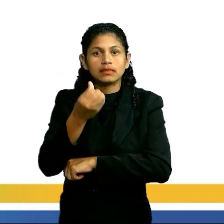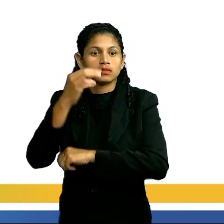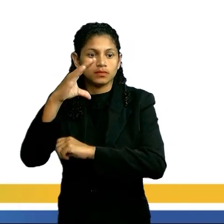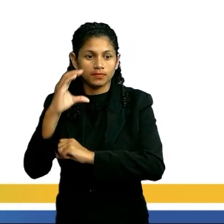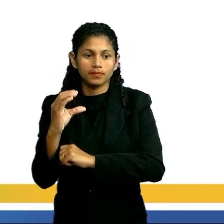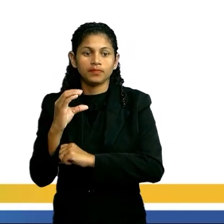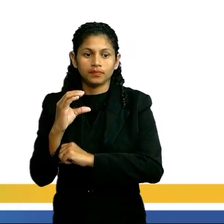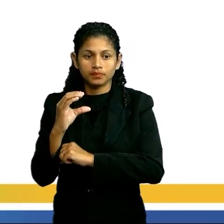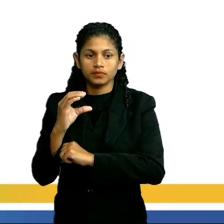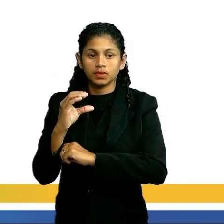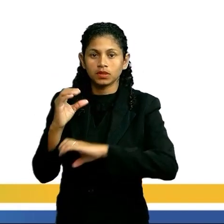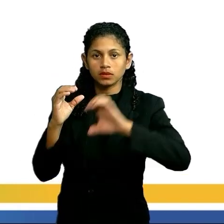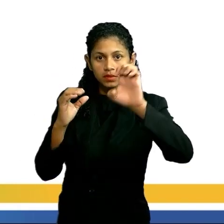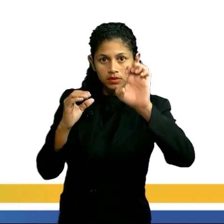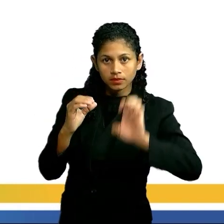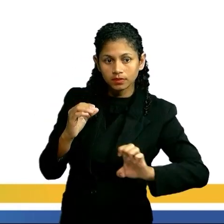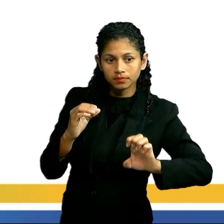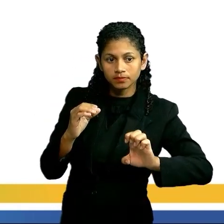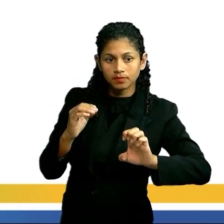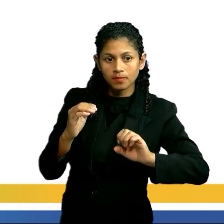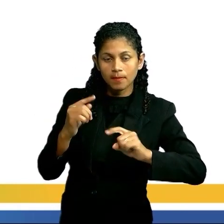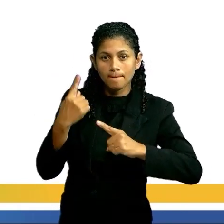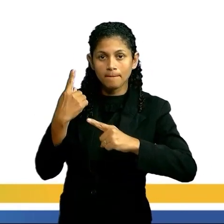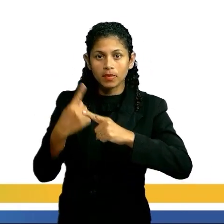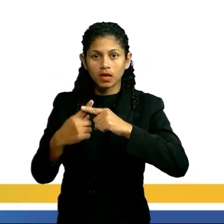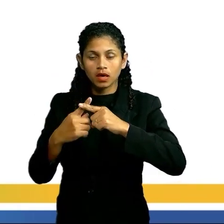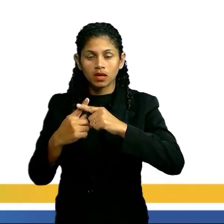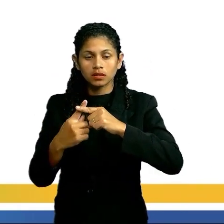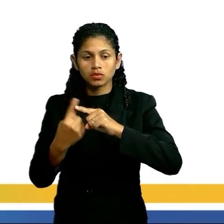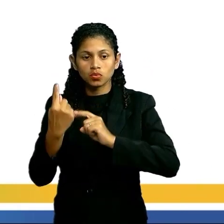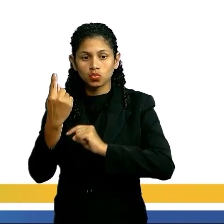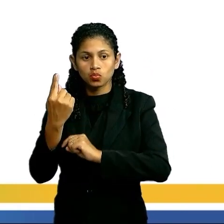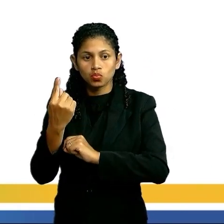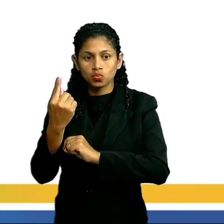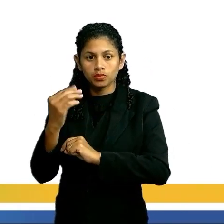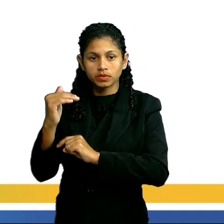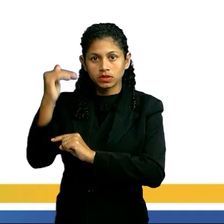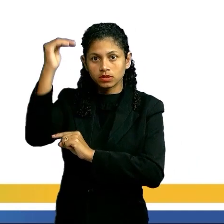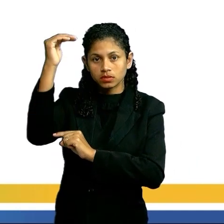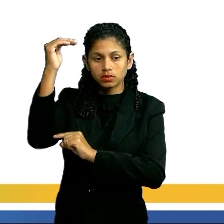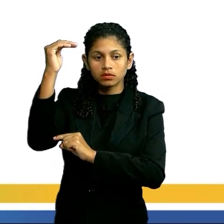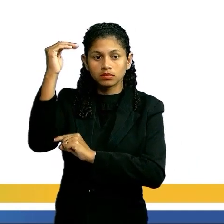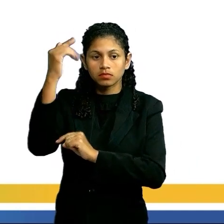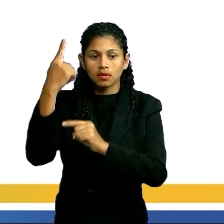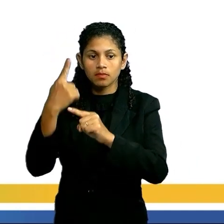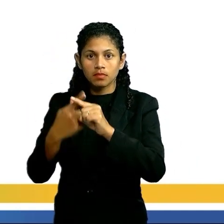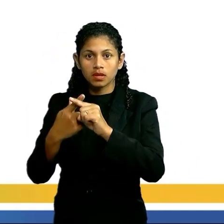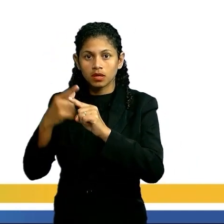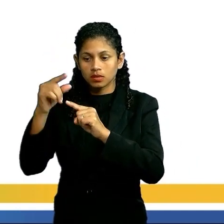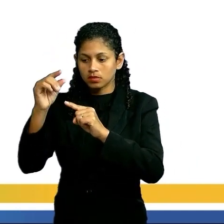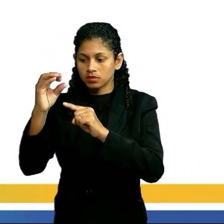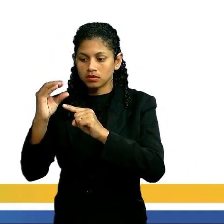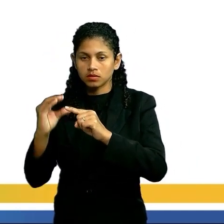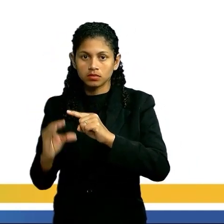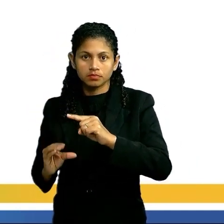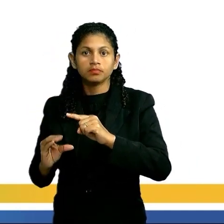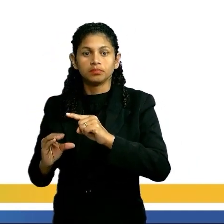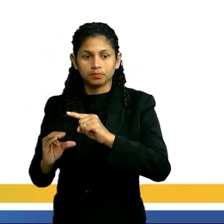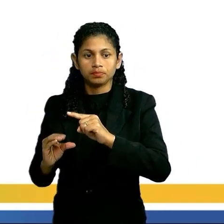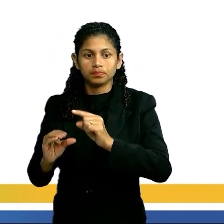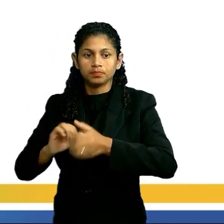lado esquerdo, mais um em cima e outro embaixo do outro círculo, certo? Do outro ciclo,